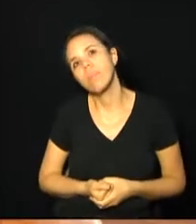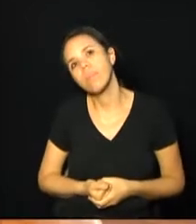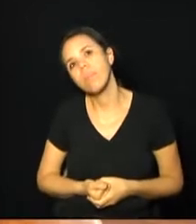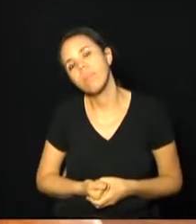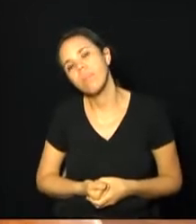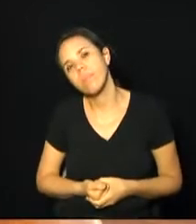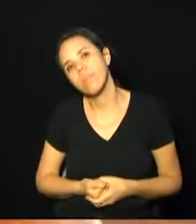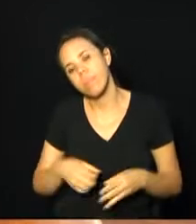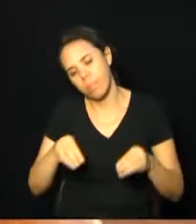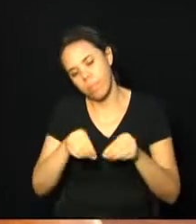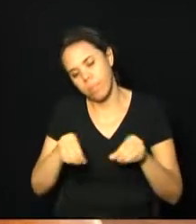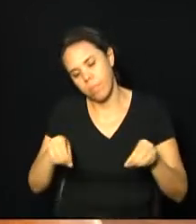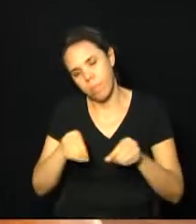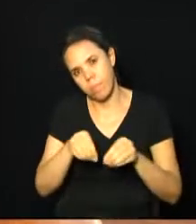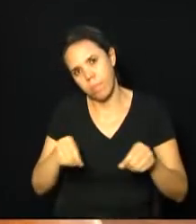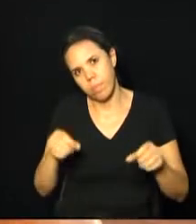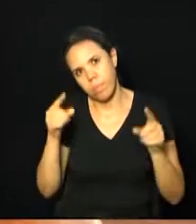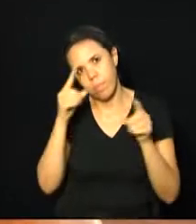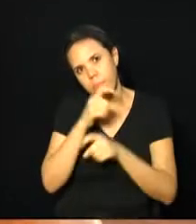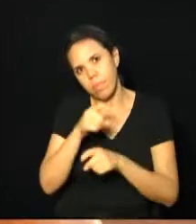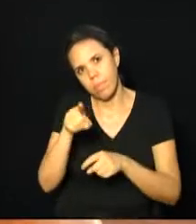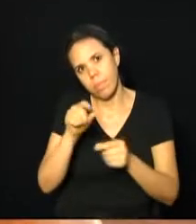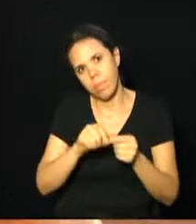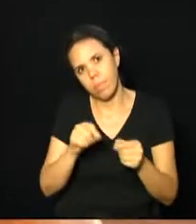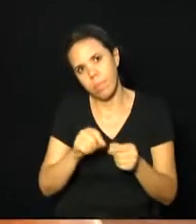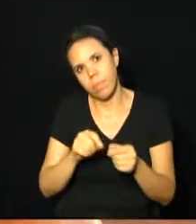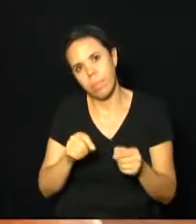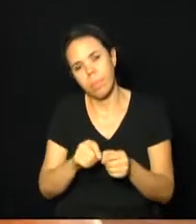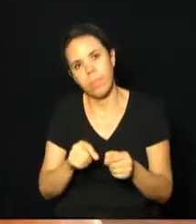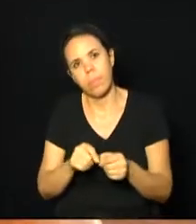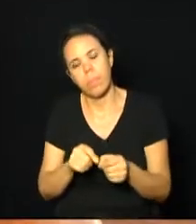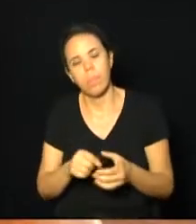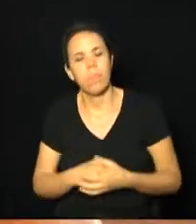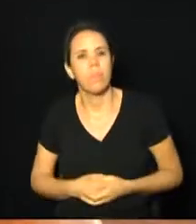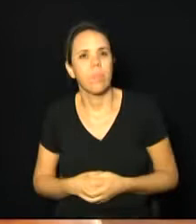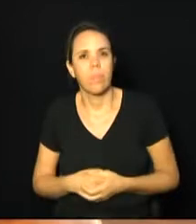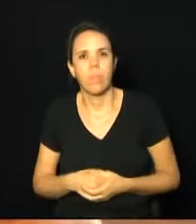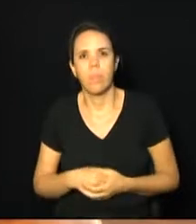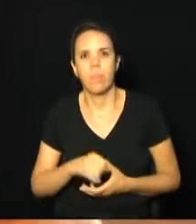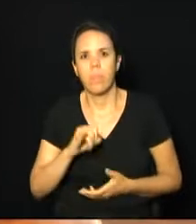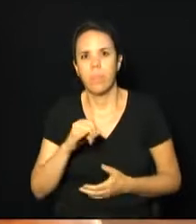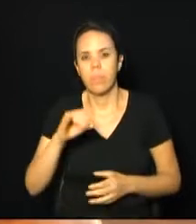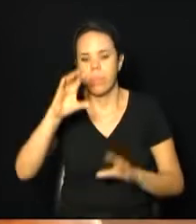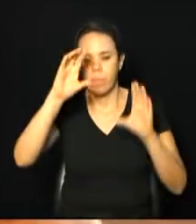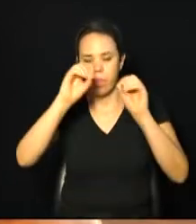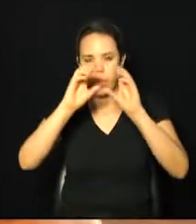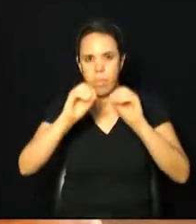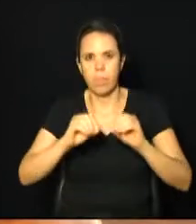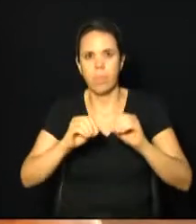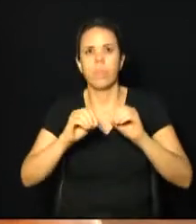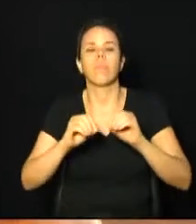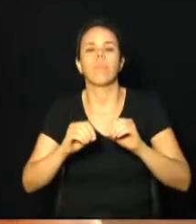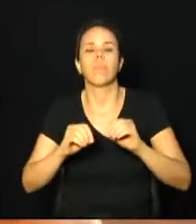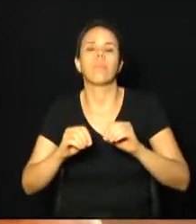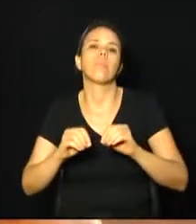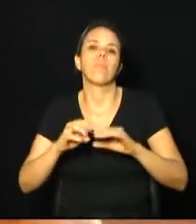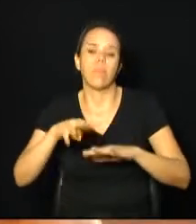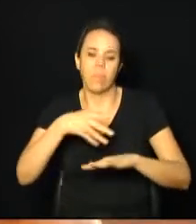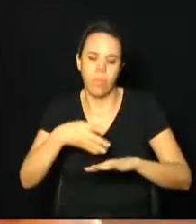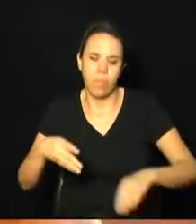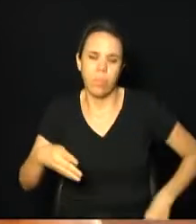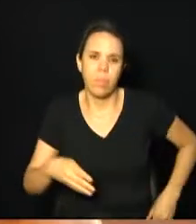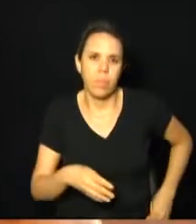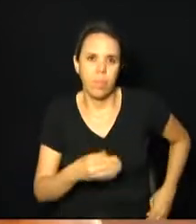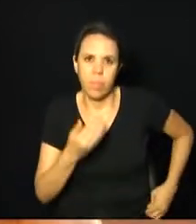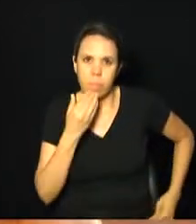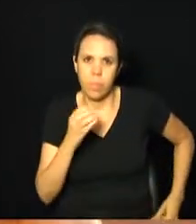Mas na terra, né, é mais difícil você fazer sem ter a sinalização. A gente cobra muito da INDEC esse